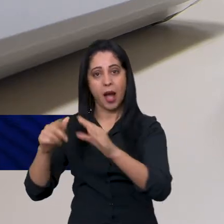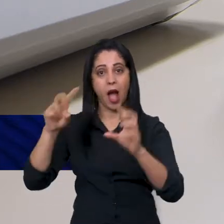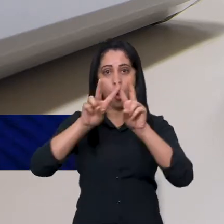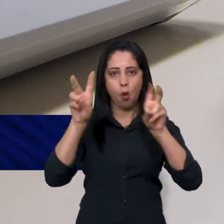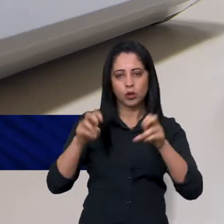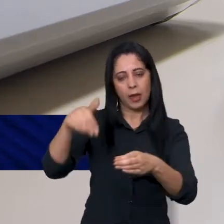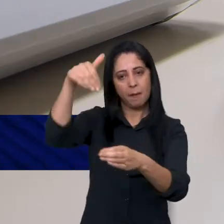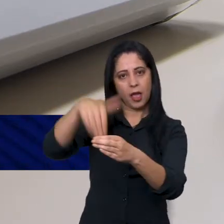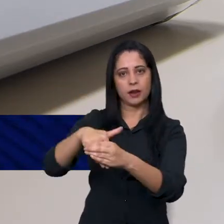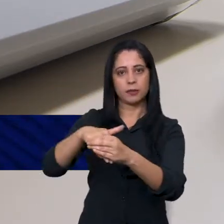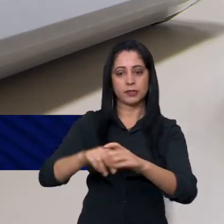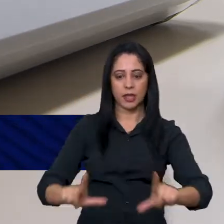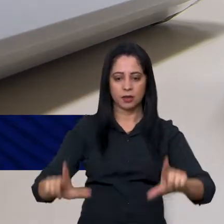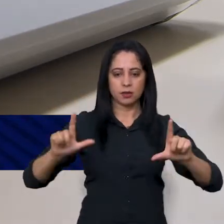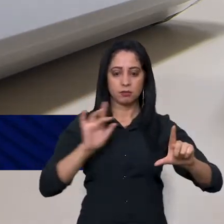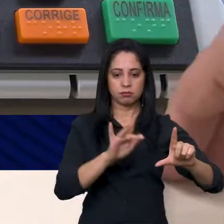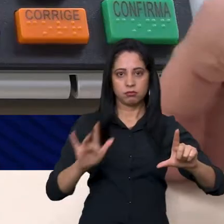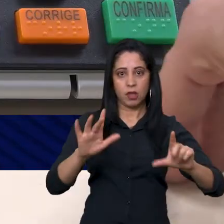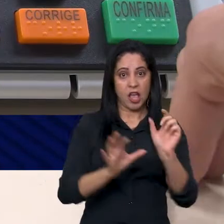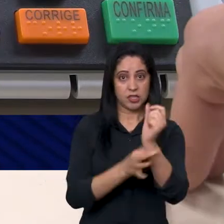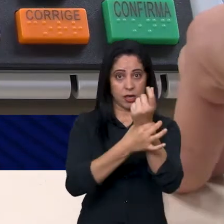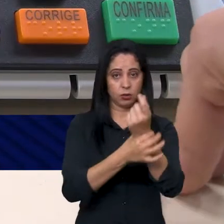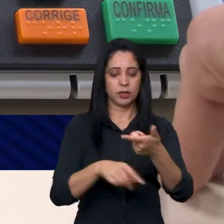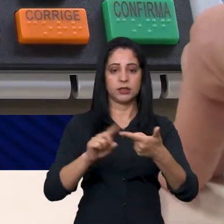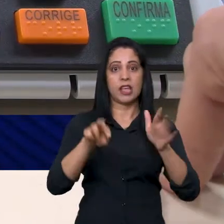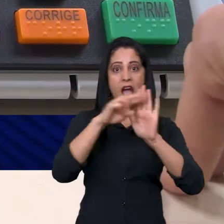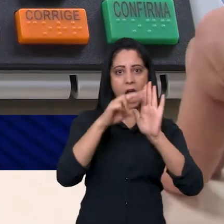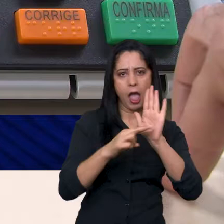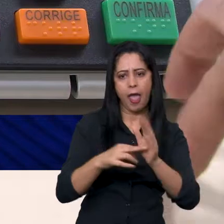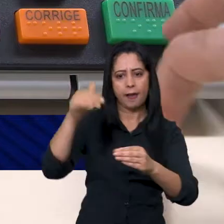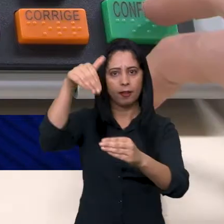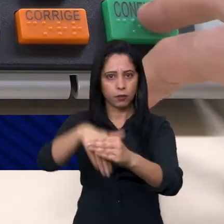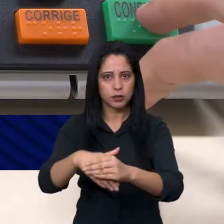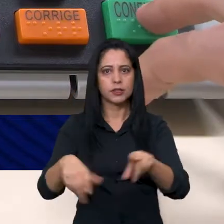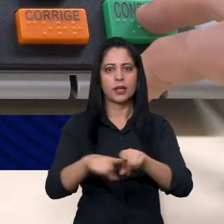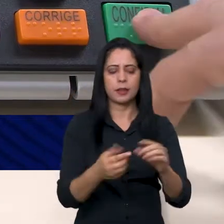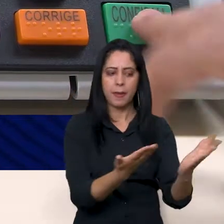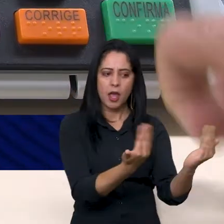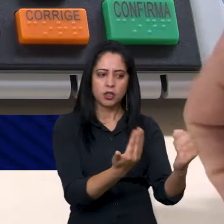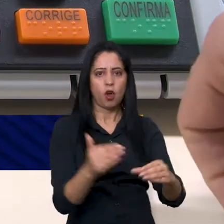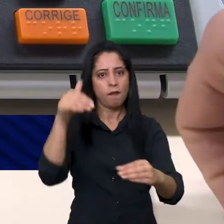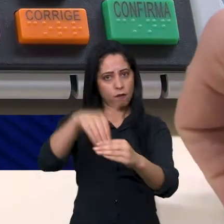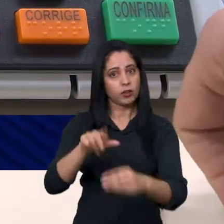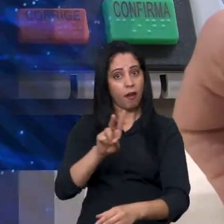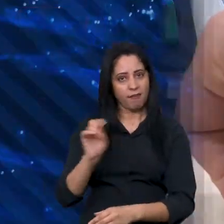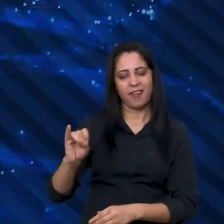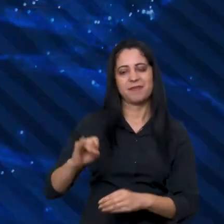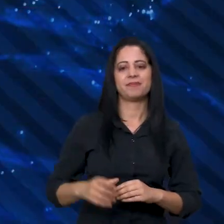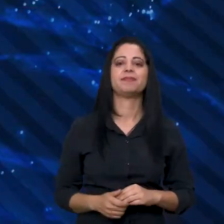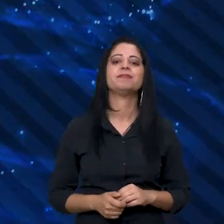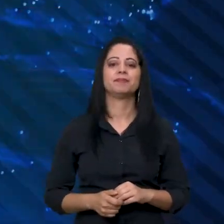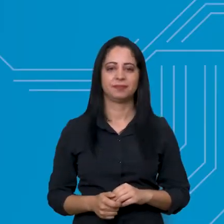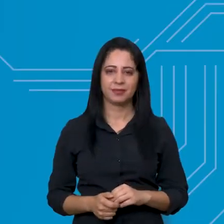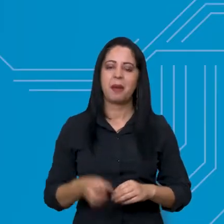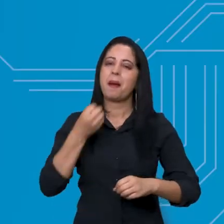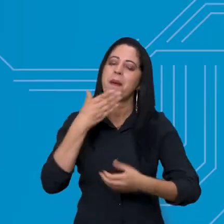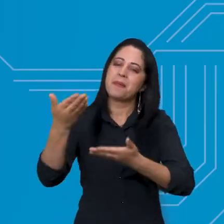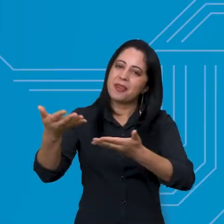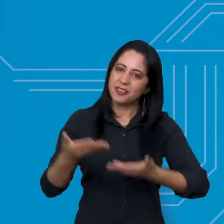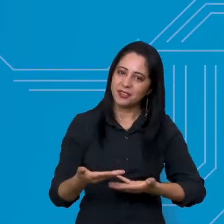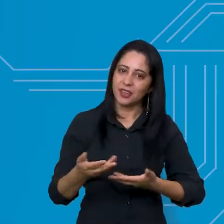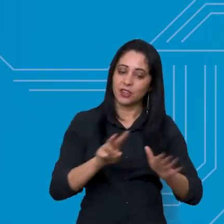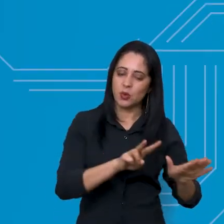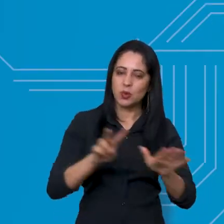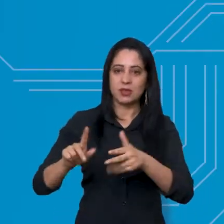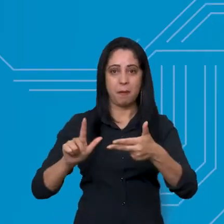ano. Vamos falar de segurança nas urnas, regras na hora da votação, adesão dos jovens e muito mais. Seja